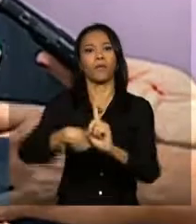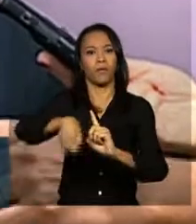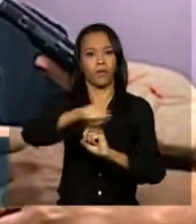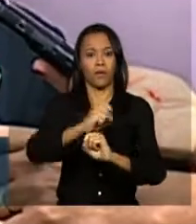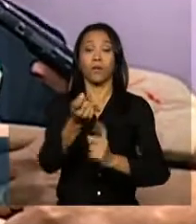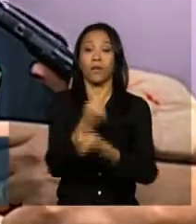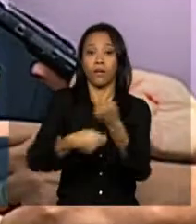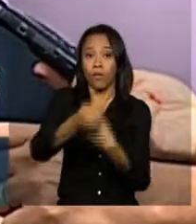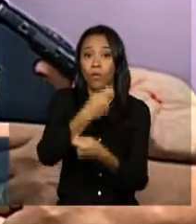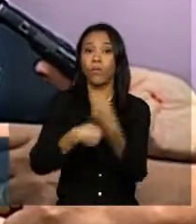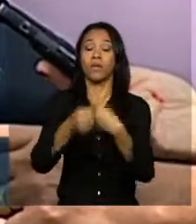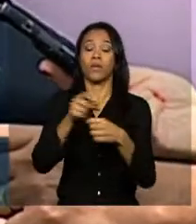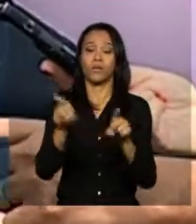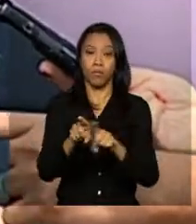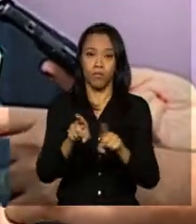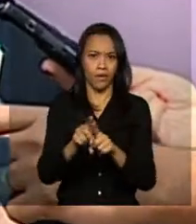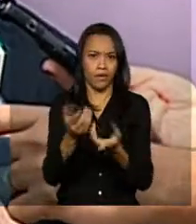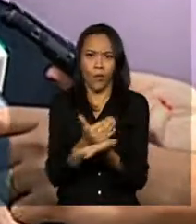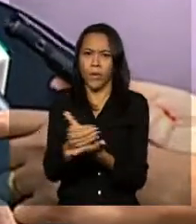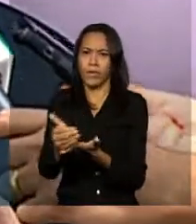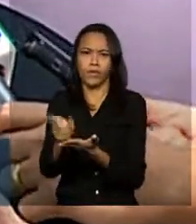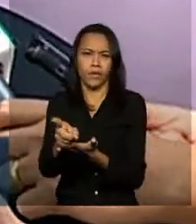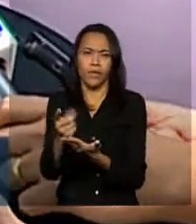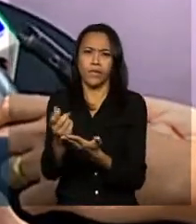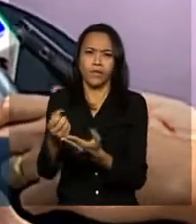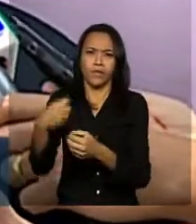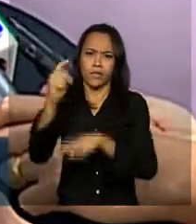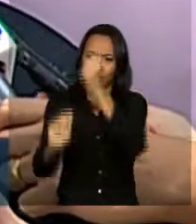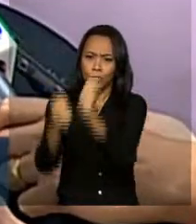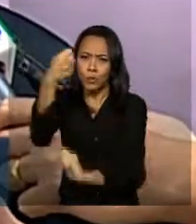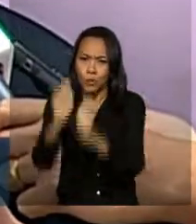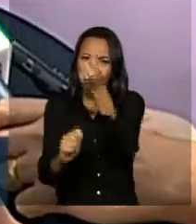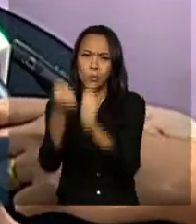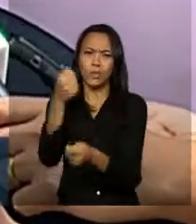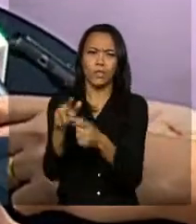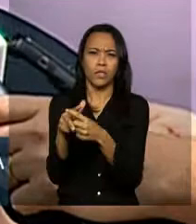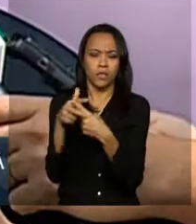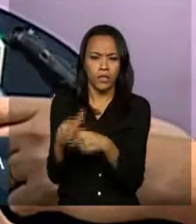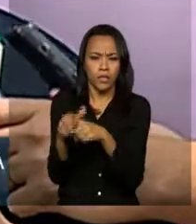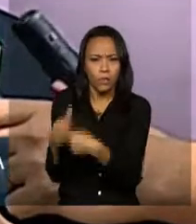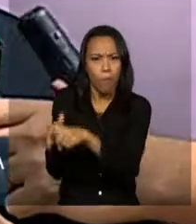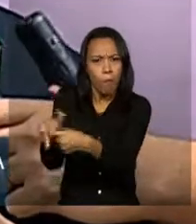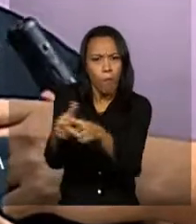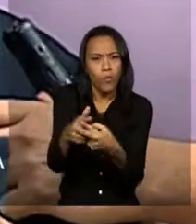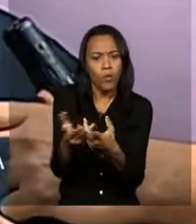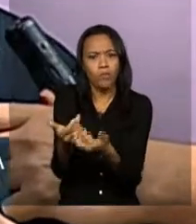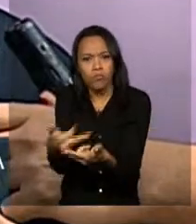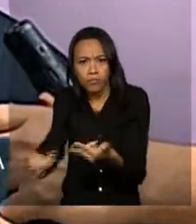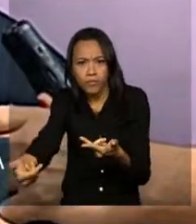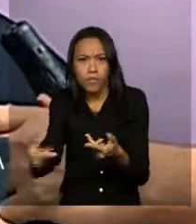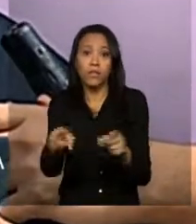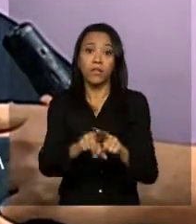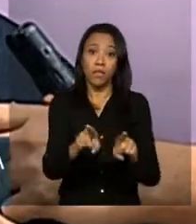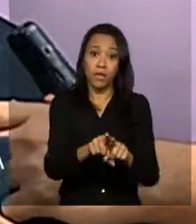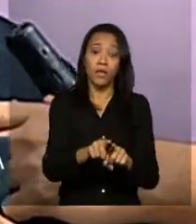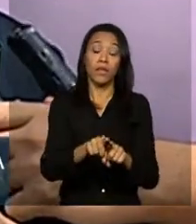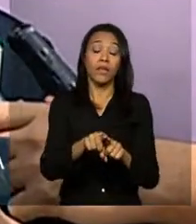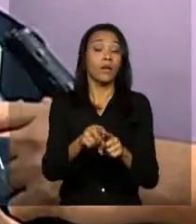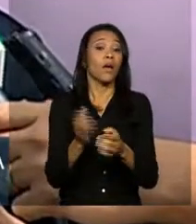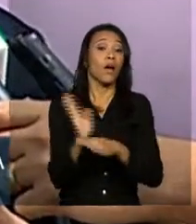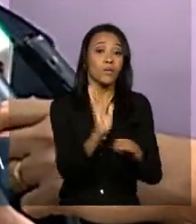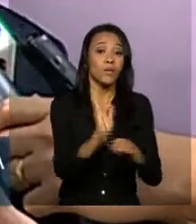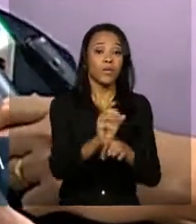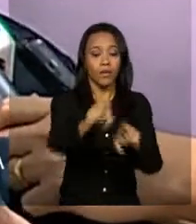recursos, desde grandes indústrias, montadoras, indústrias importantes para o país, mas também a agricultura,